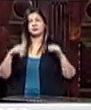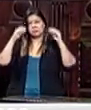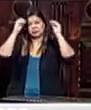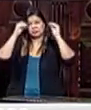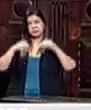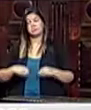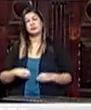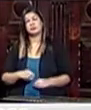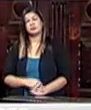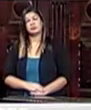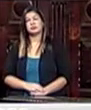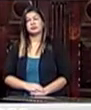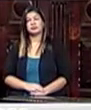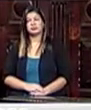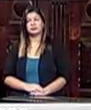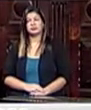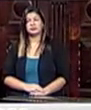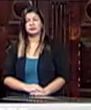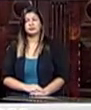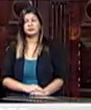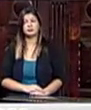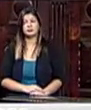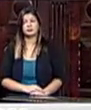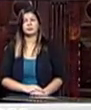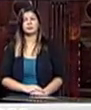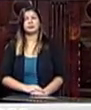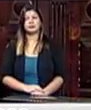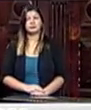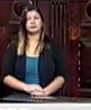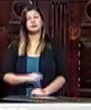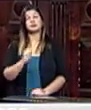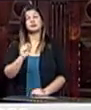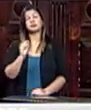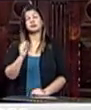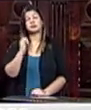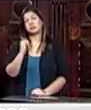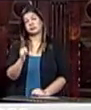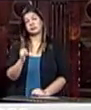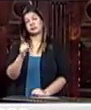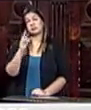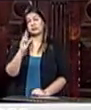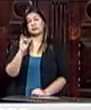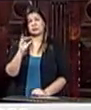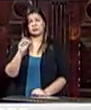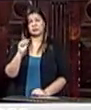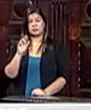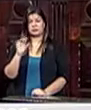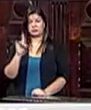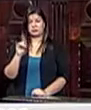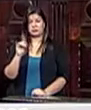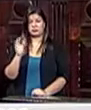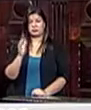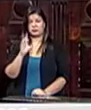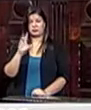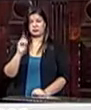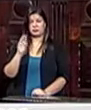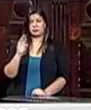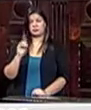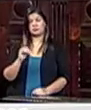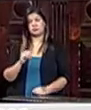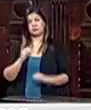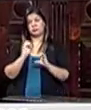decidiu renunciar? Um outro âncora da Globo, Ricardo Nobla. É a Globo